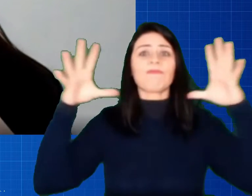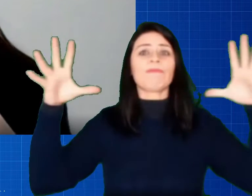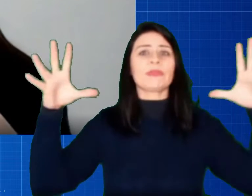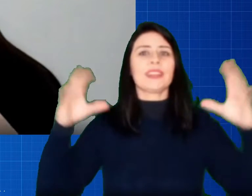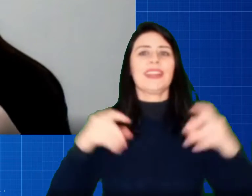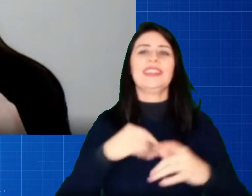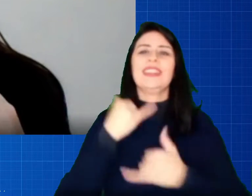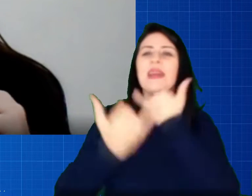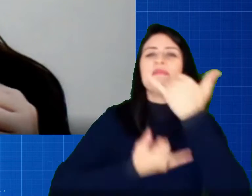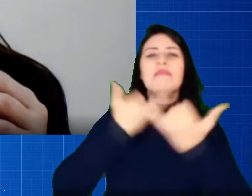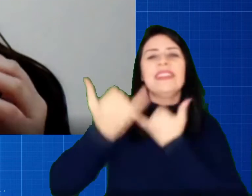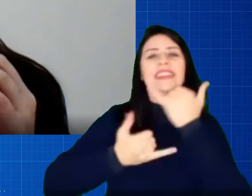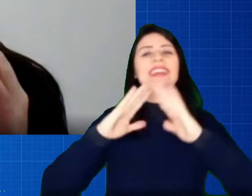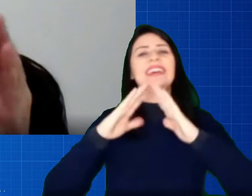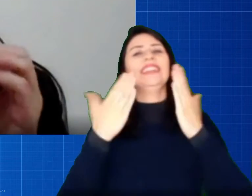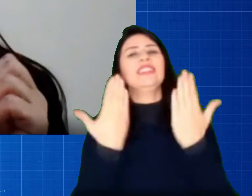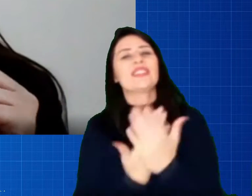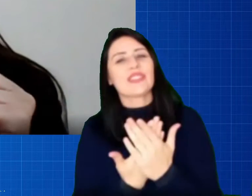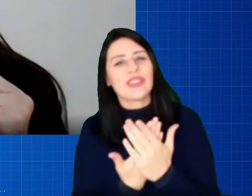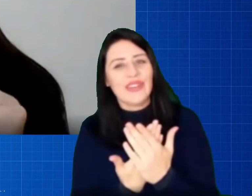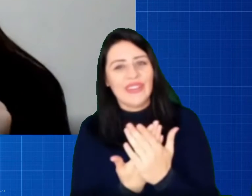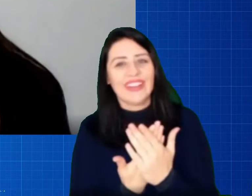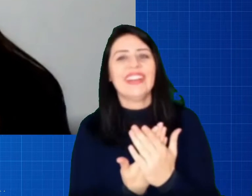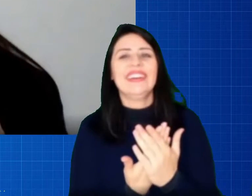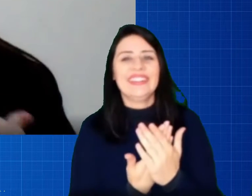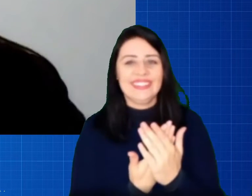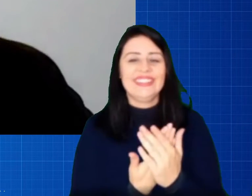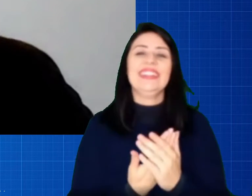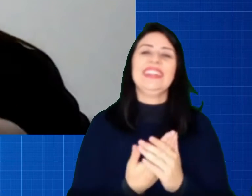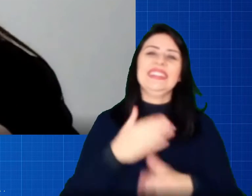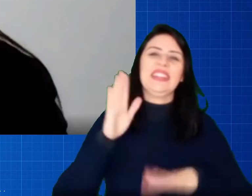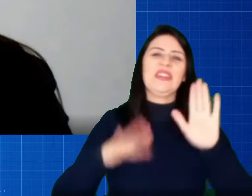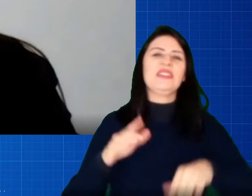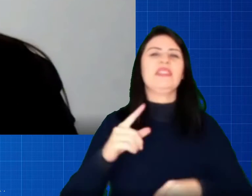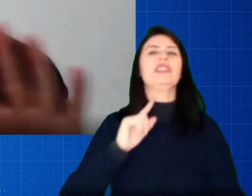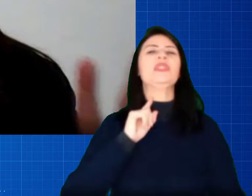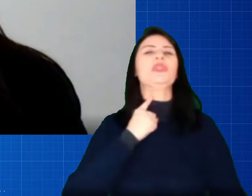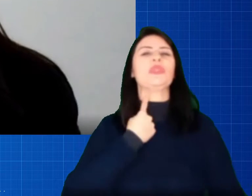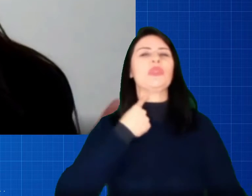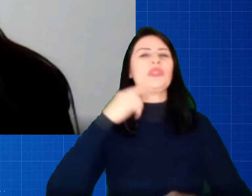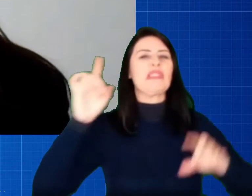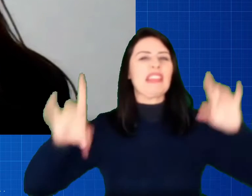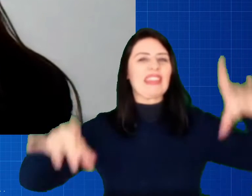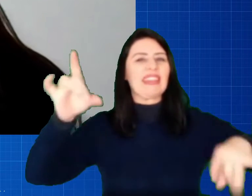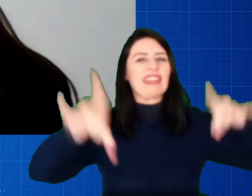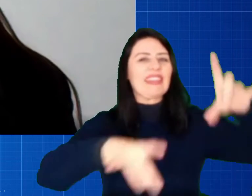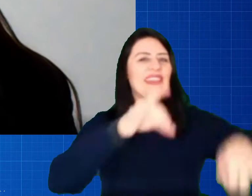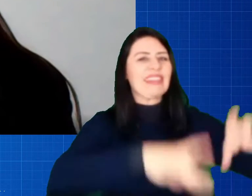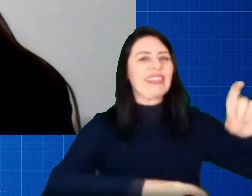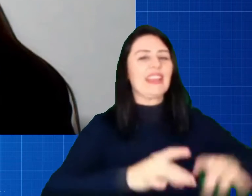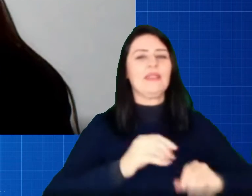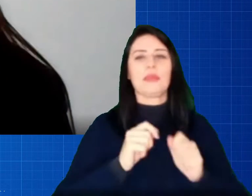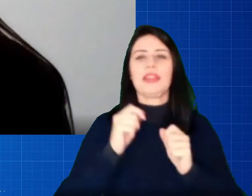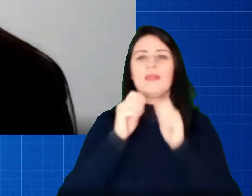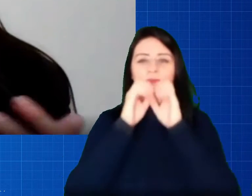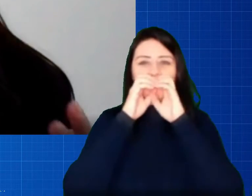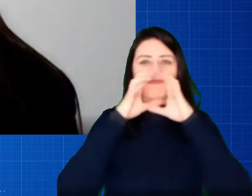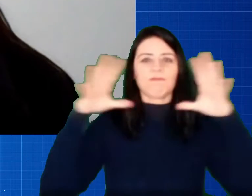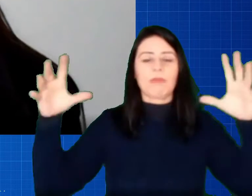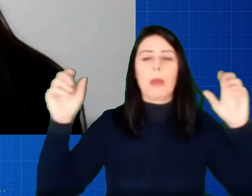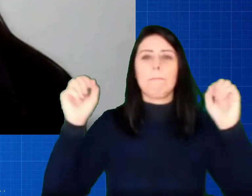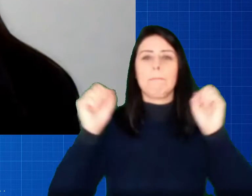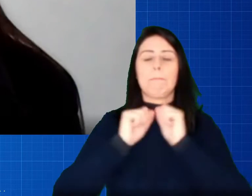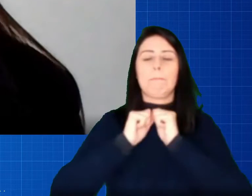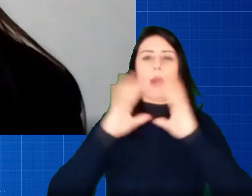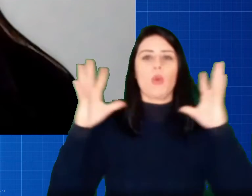água, jogavam no pátio da escola, as diretoras ficavam loucas com a gente, que elas faziam aquela sujeira de camisinha, os pais iam buscar as crianças. Falei, o que